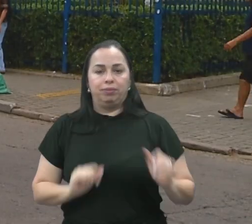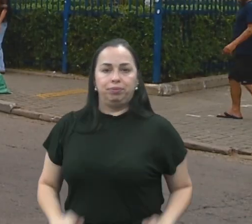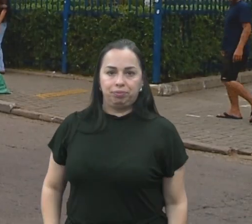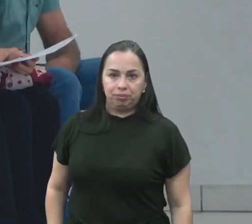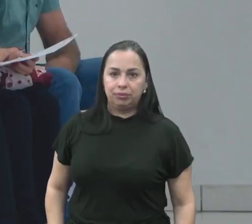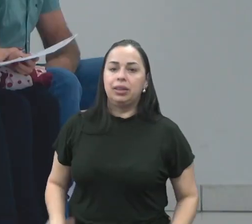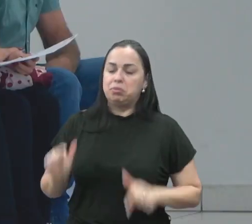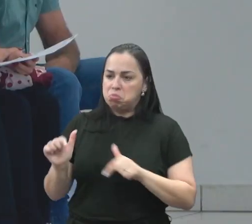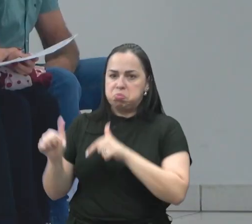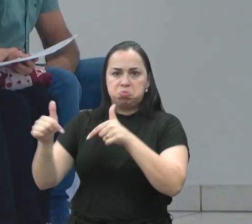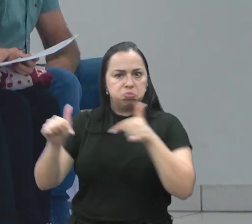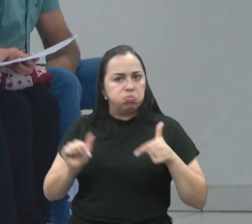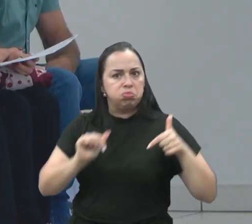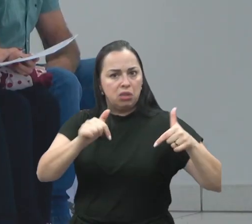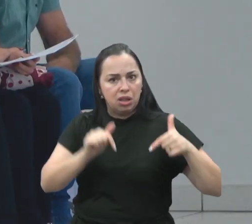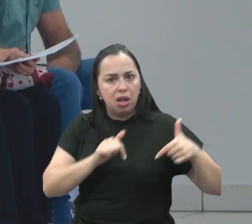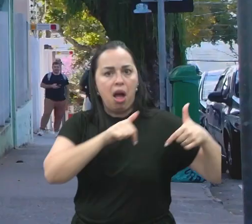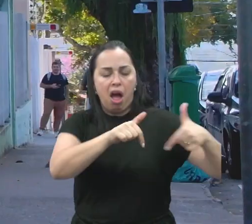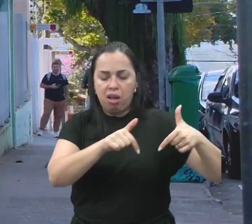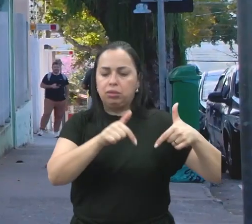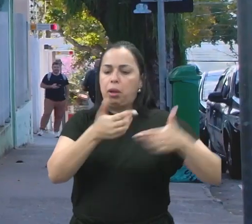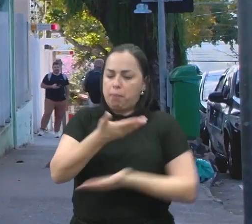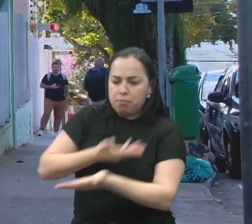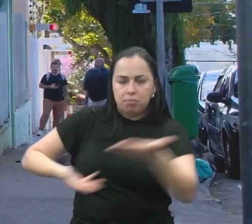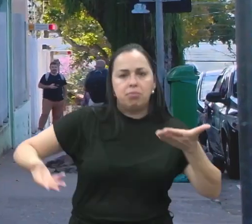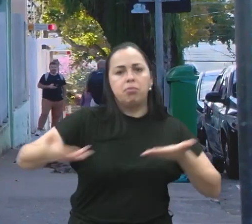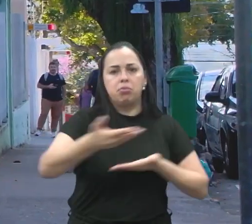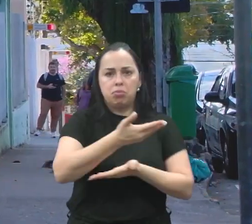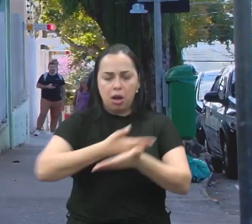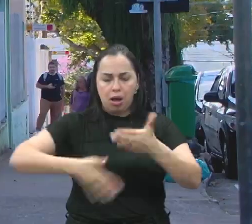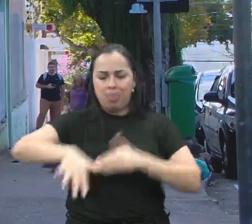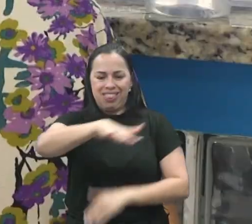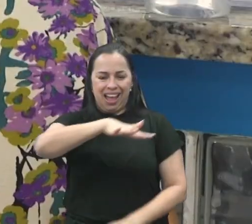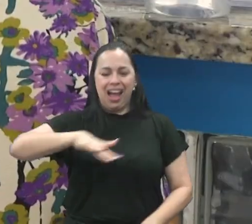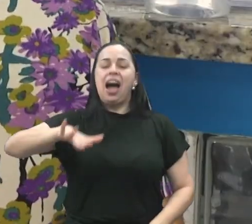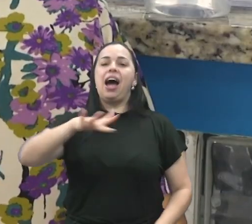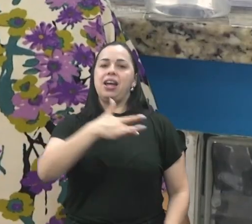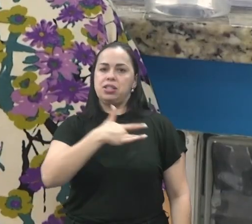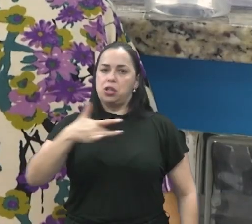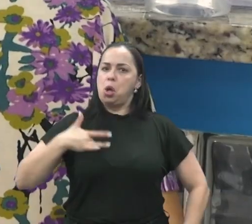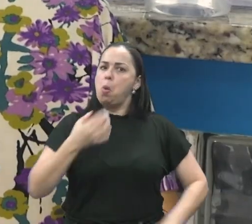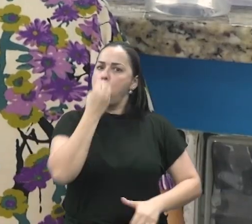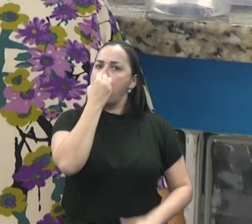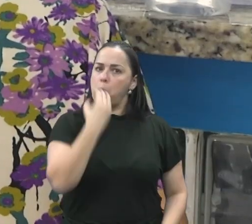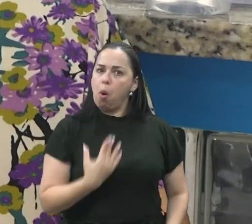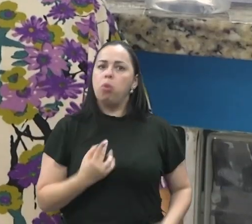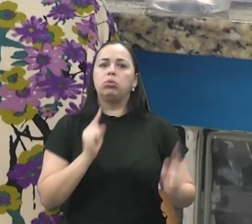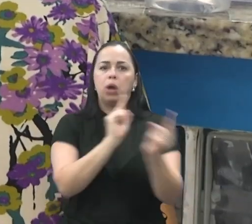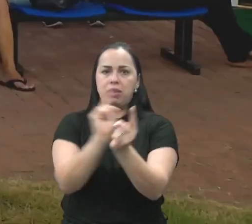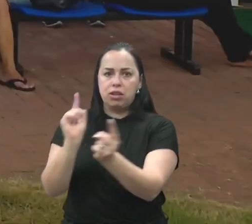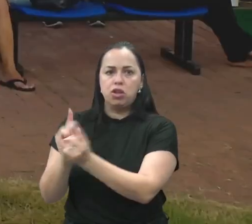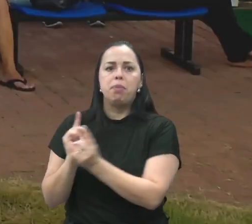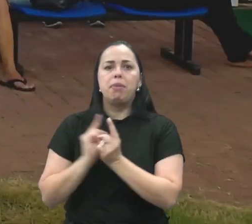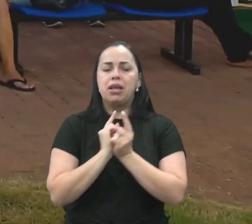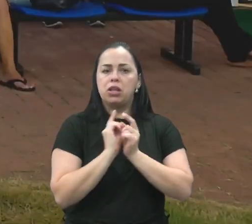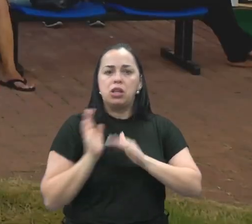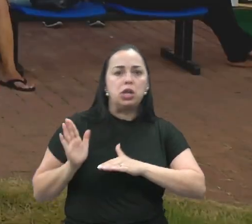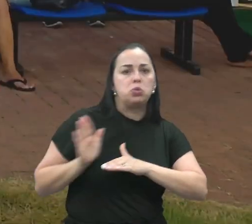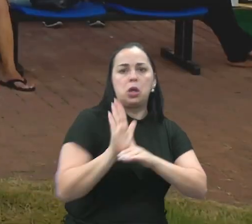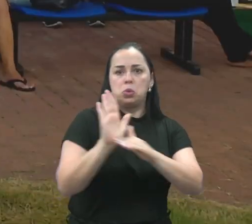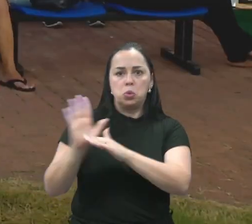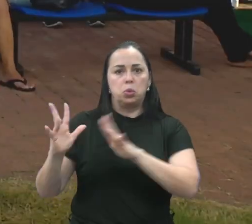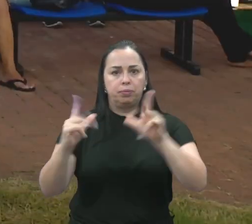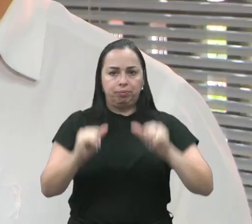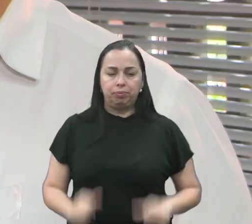tantas demandas, as ações integradas podem contribuir para um sistema de saúde mais acessível e capaz de atender às necessidades de